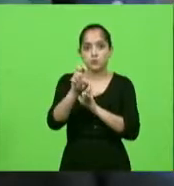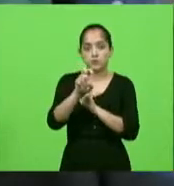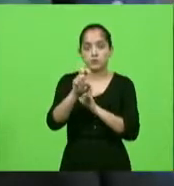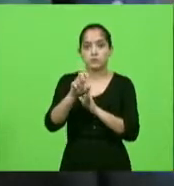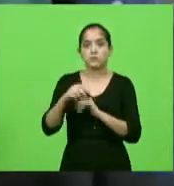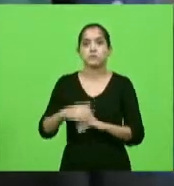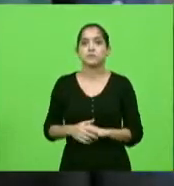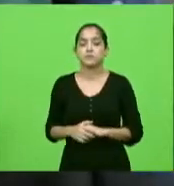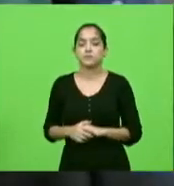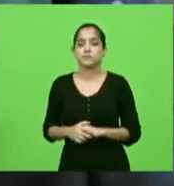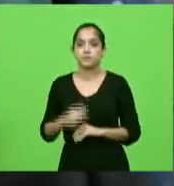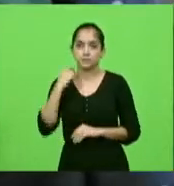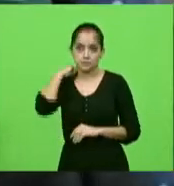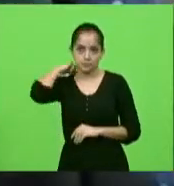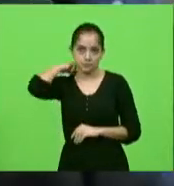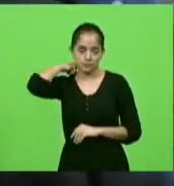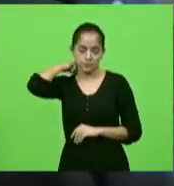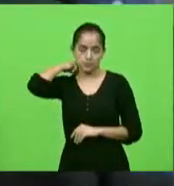CPP.